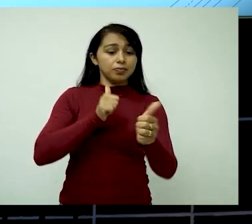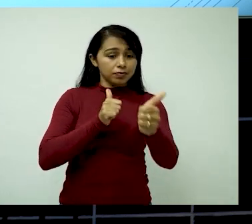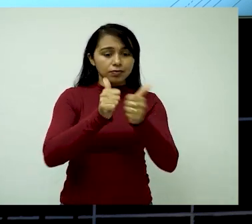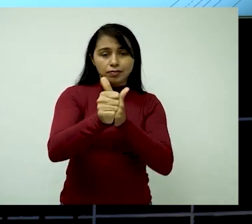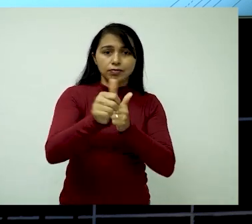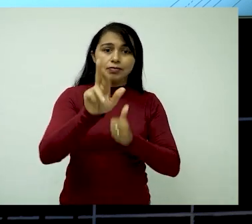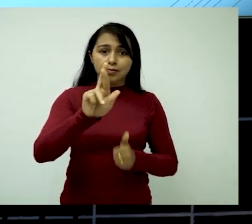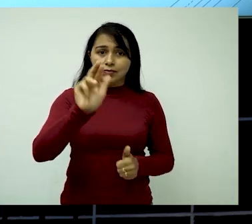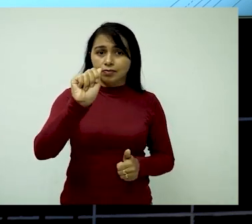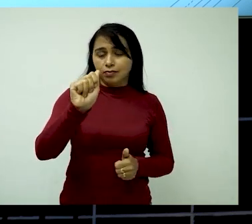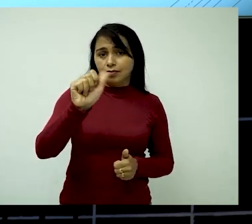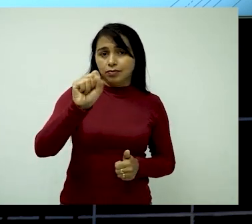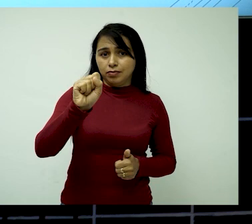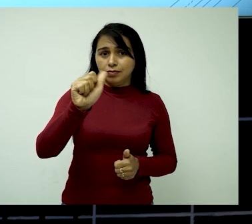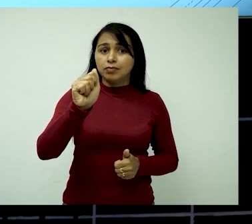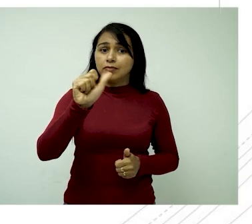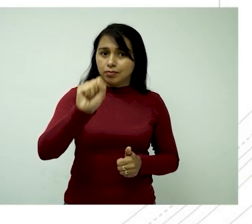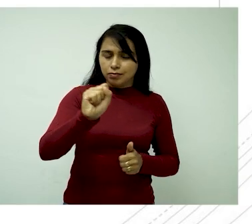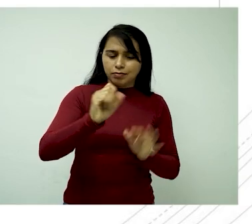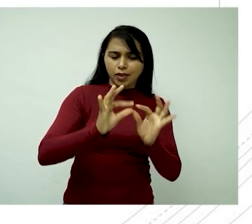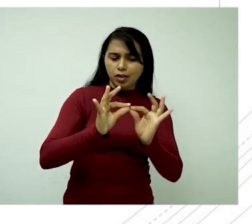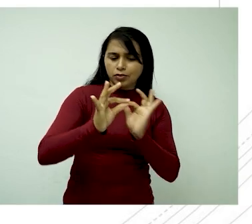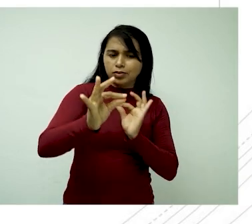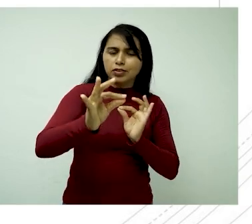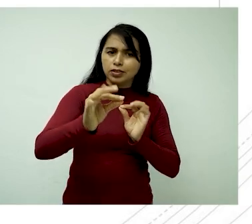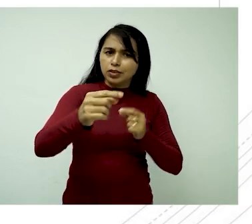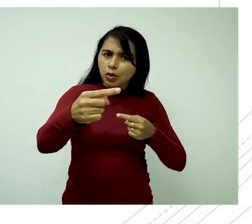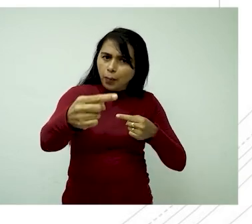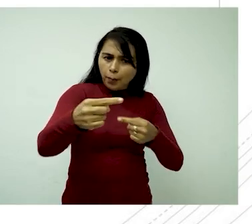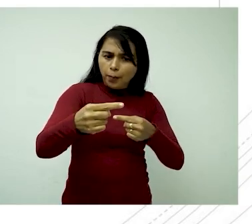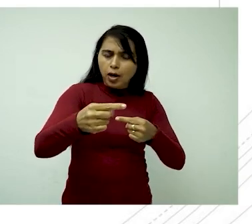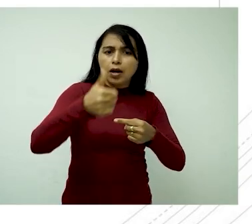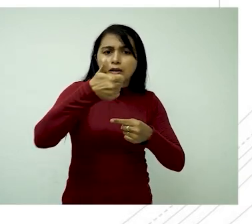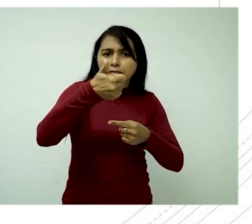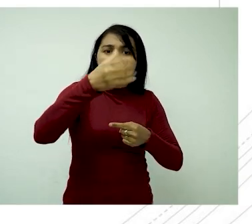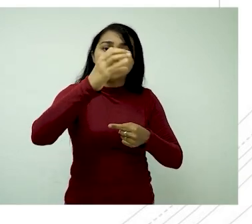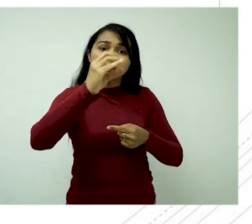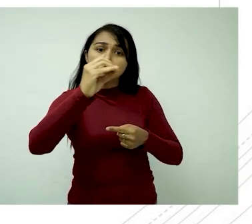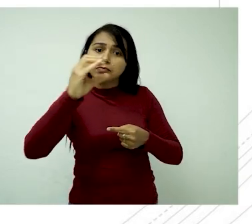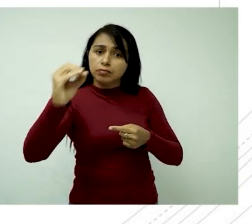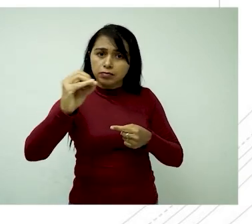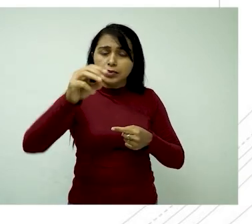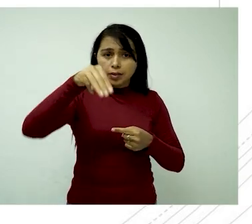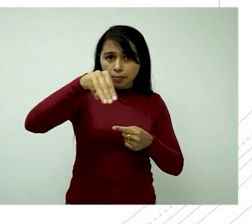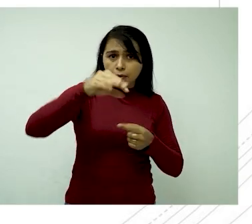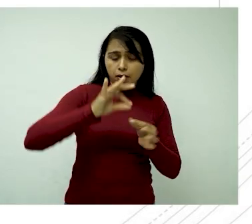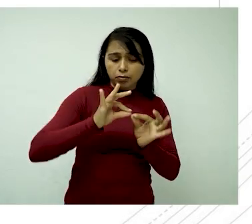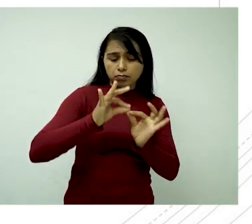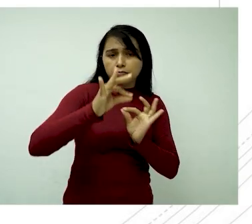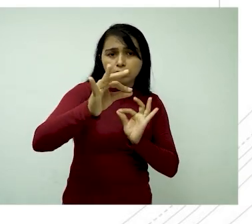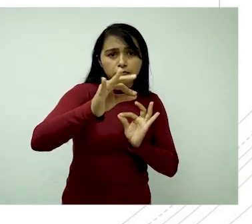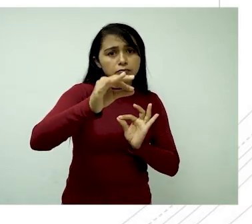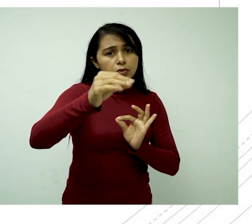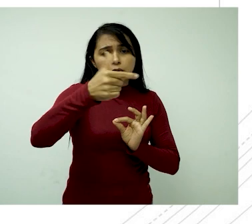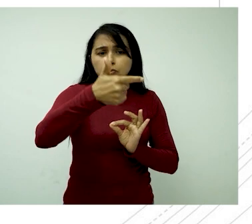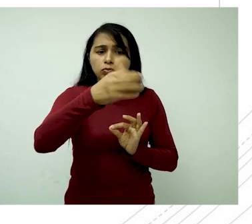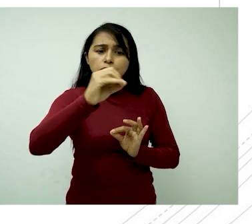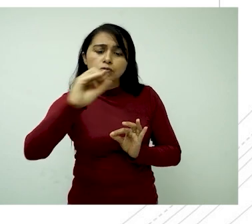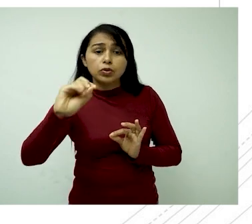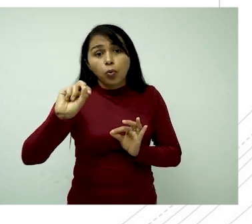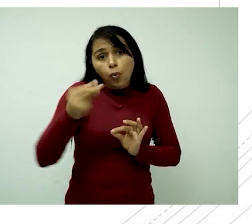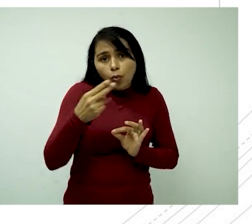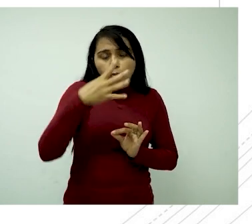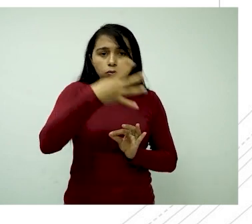posso classificar as corridas rasas como corridas de 100 metros, corridas de 200 metros, corrida de